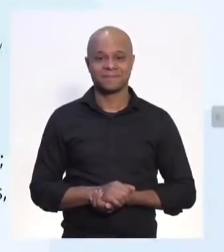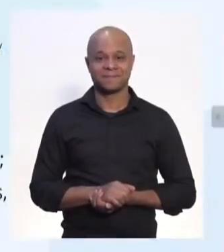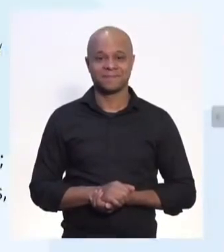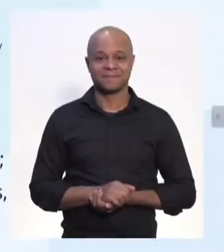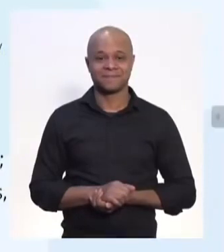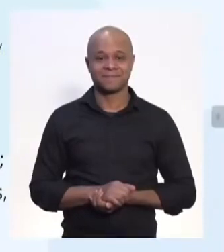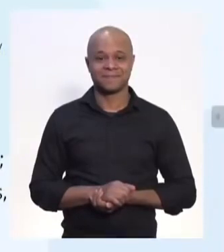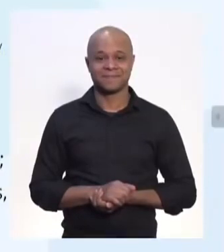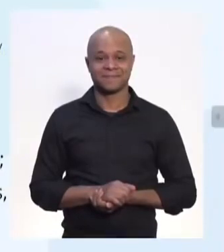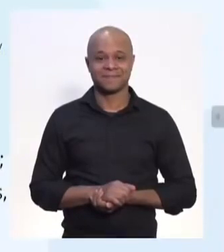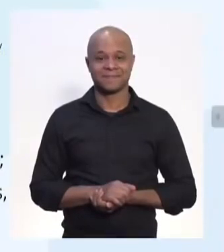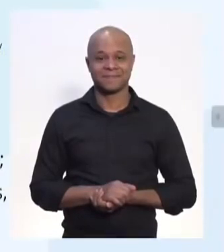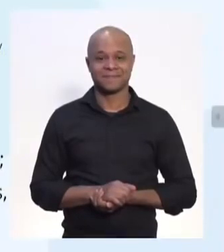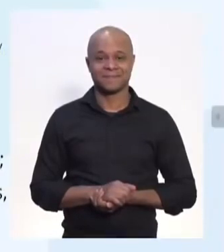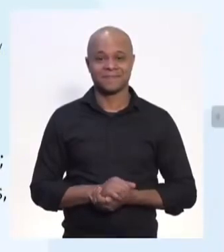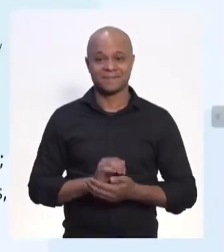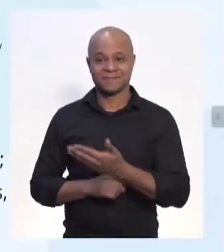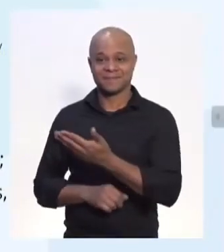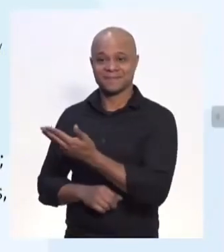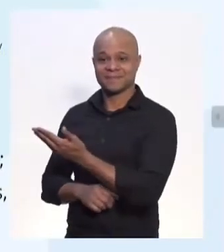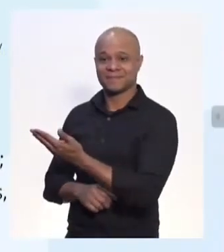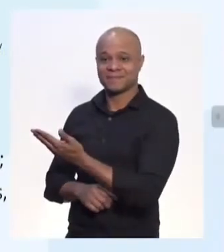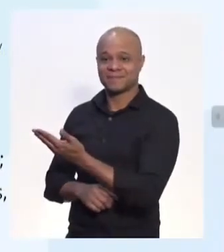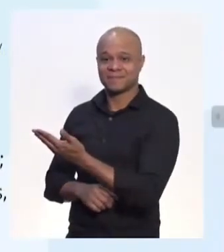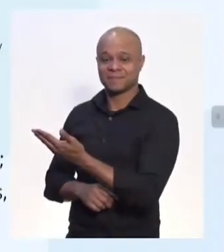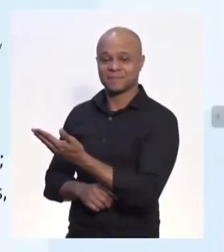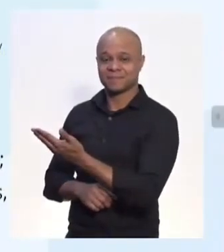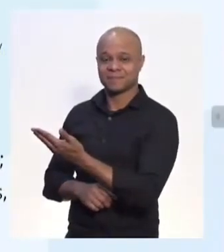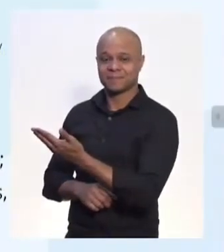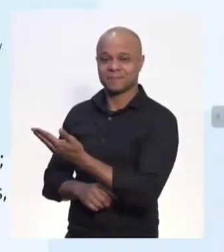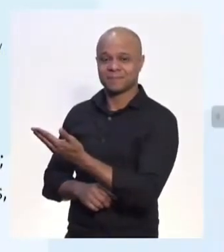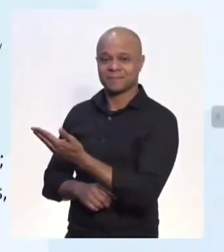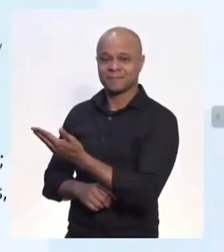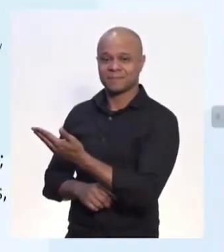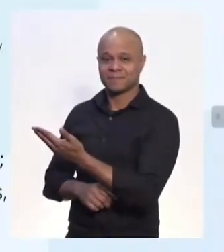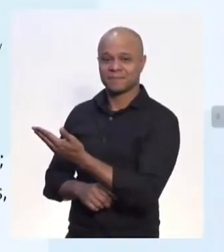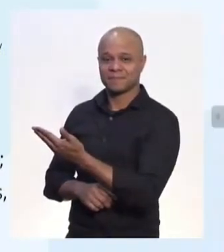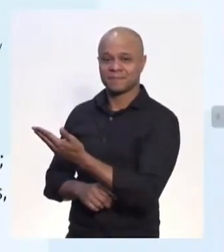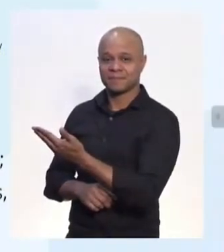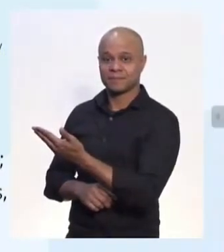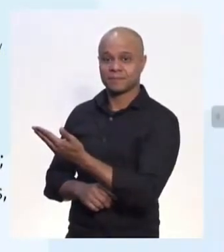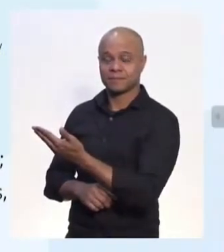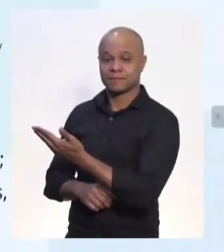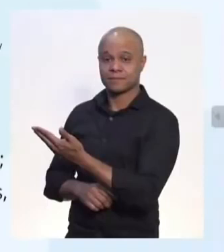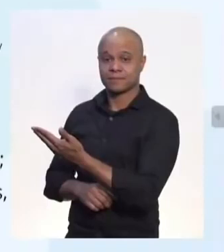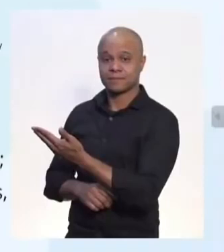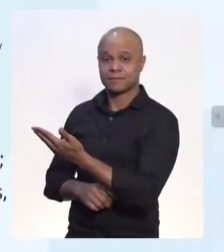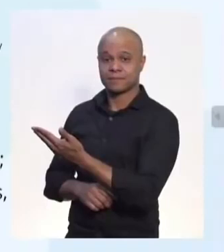Então, transversal. Olha o sentido dela aqui, ó. Essa é a definição para ela. Orientação